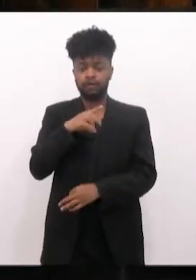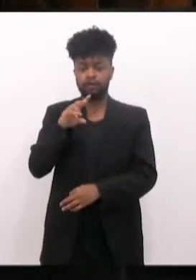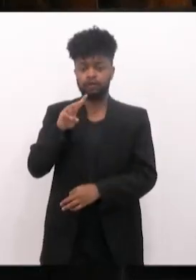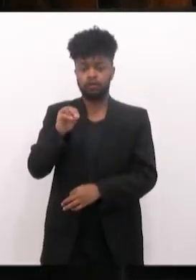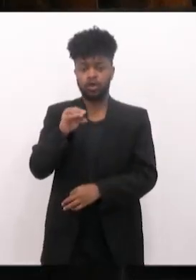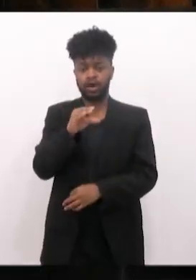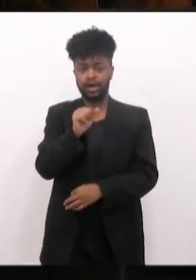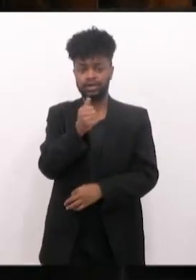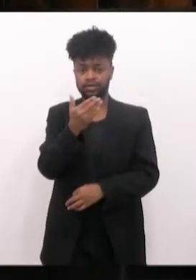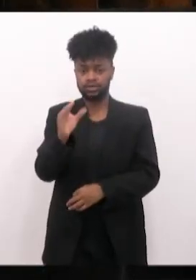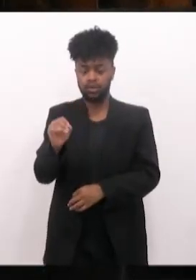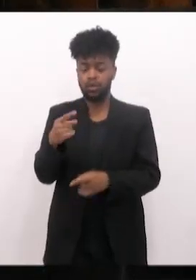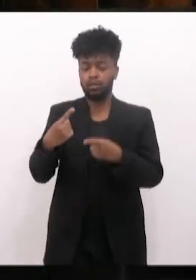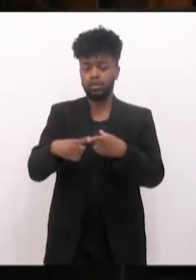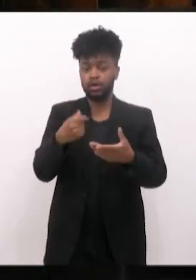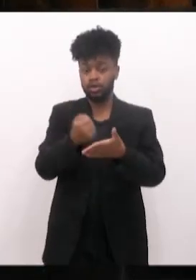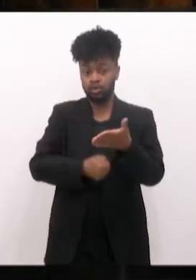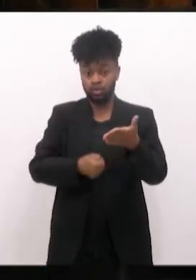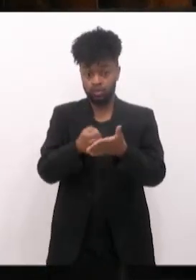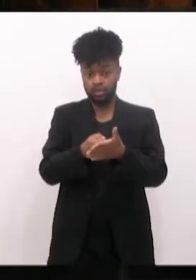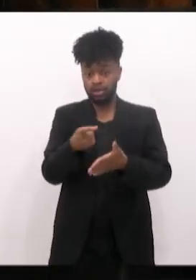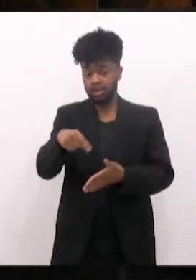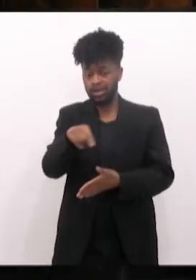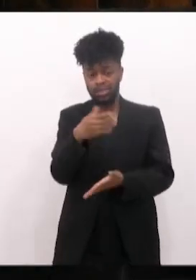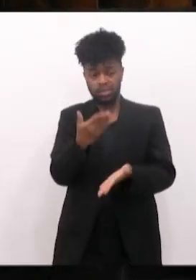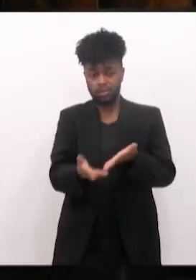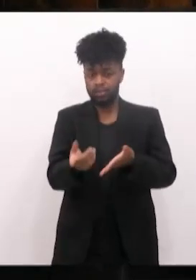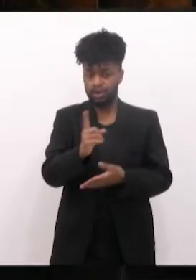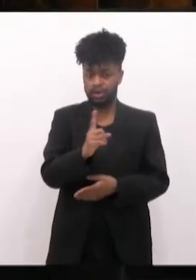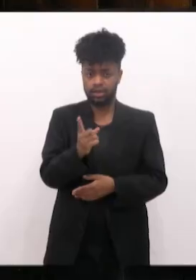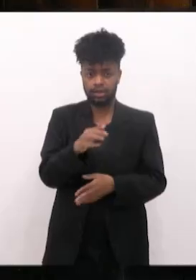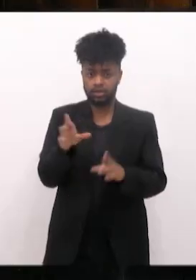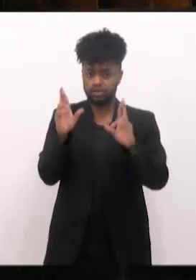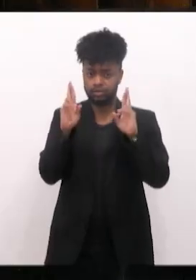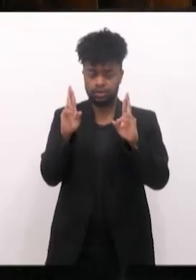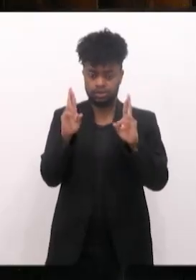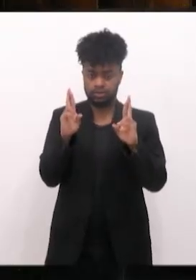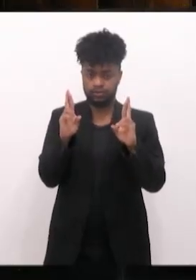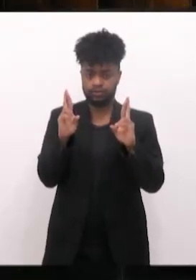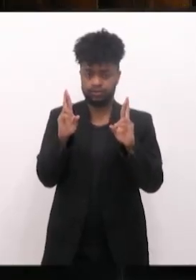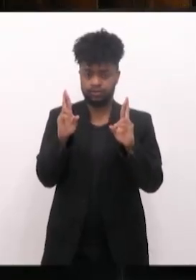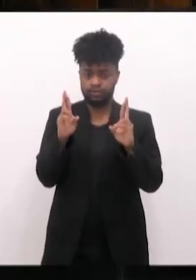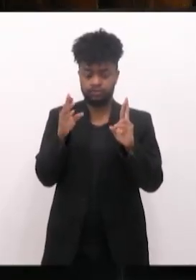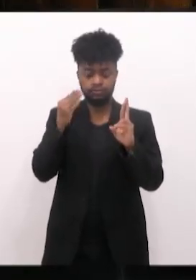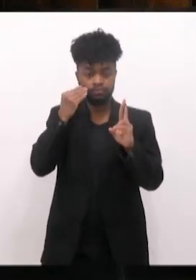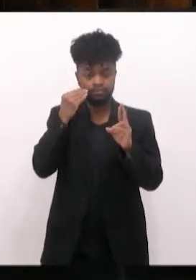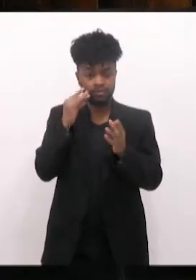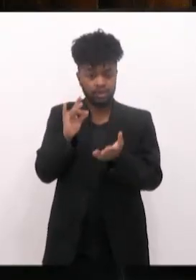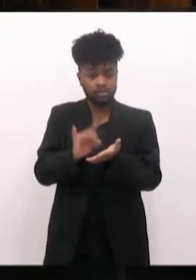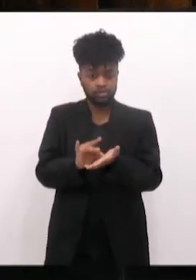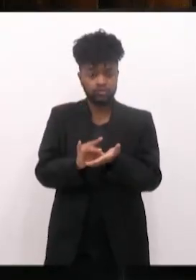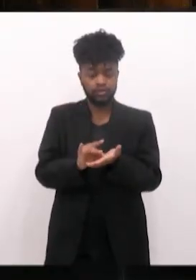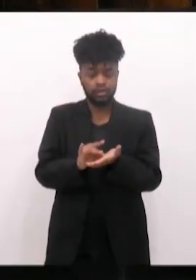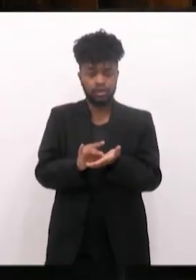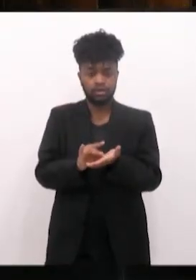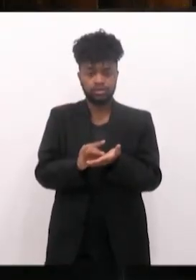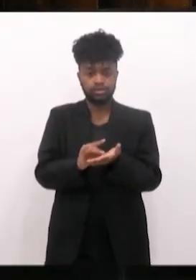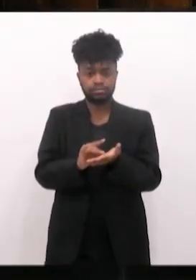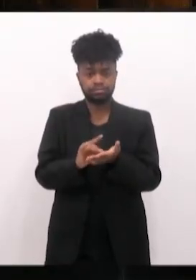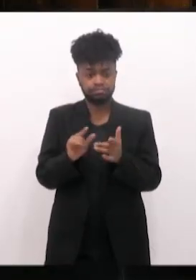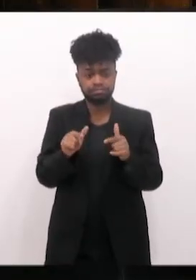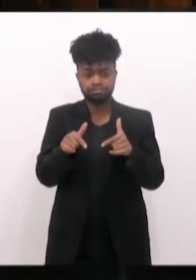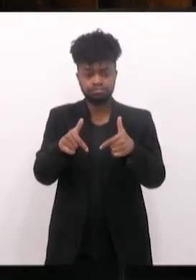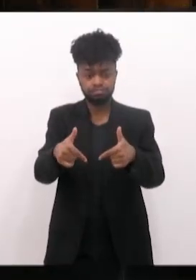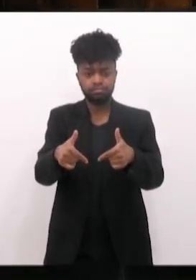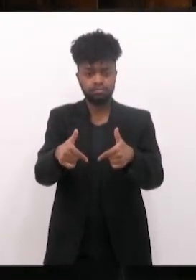porque eles estão lutando, eles não perderam a esperança de poder, na realidade, estar nessas